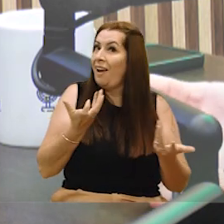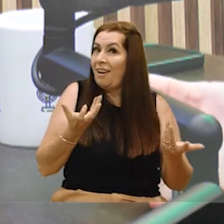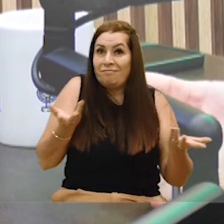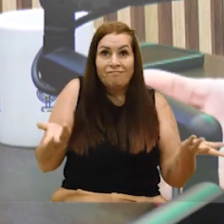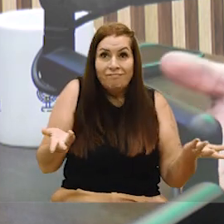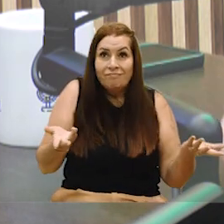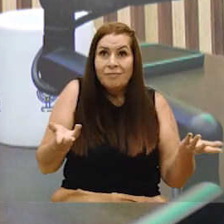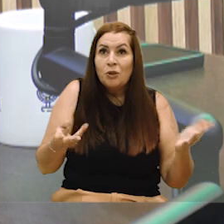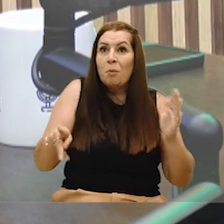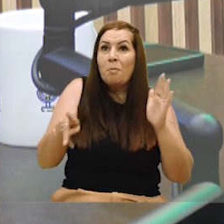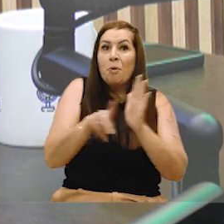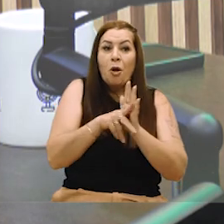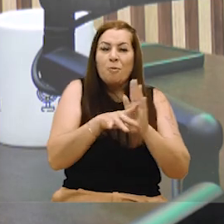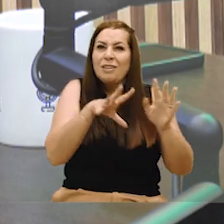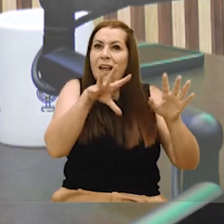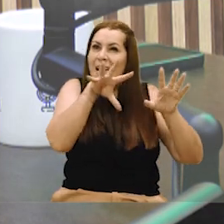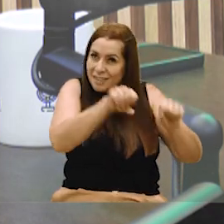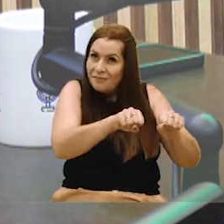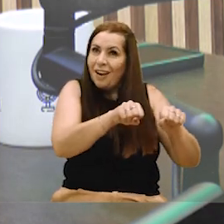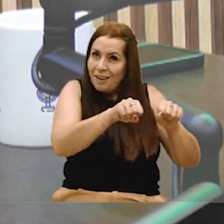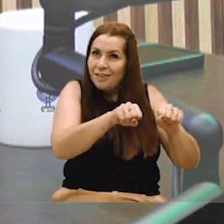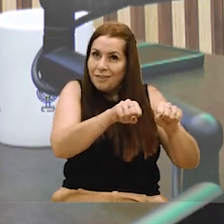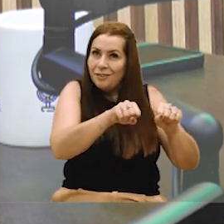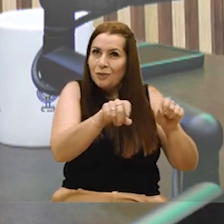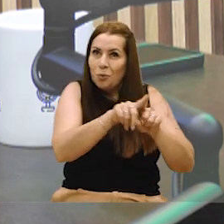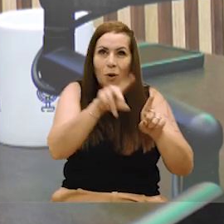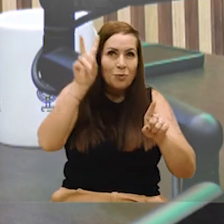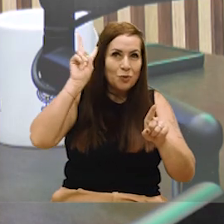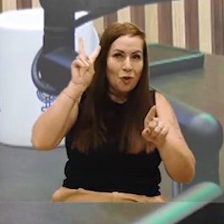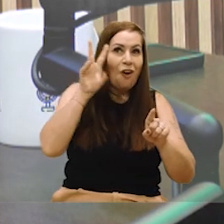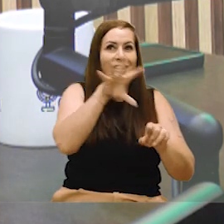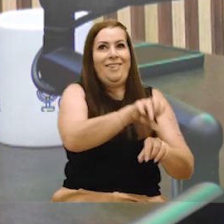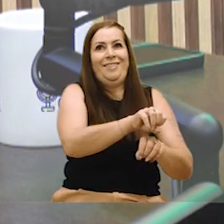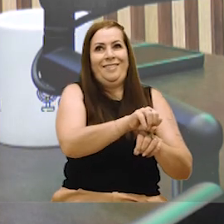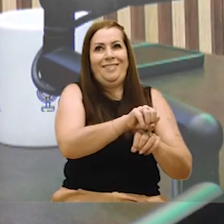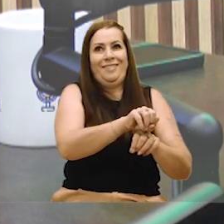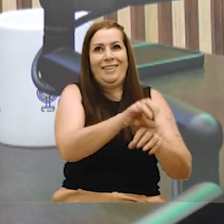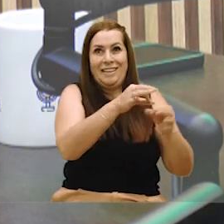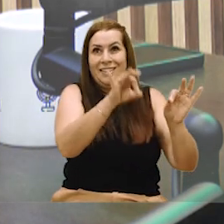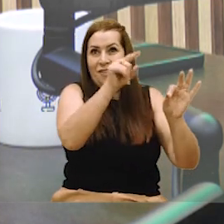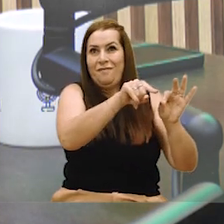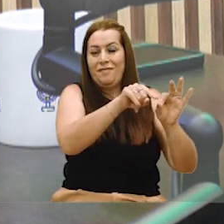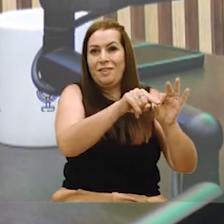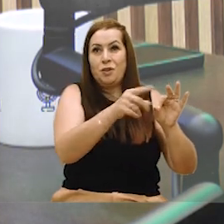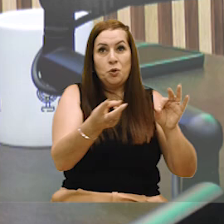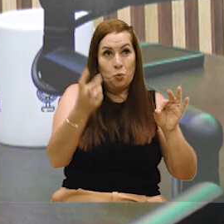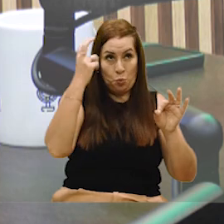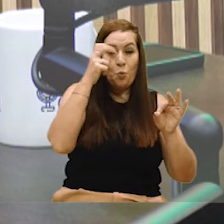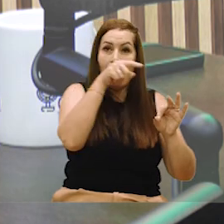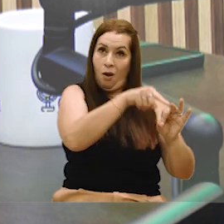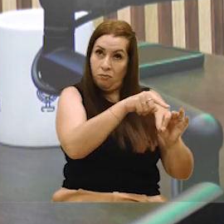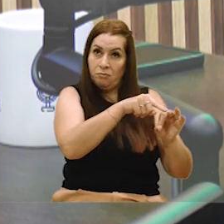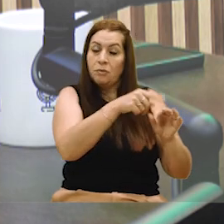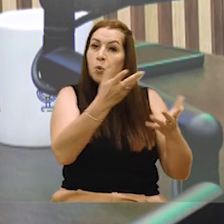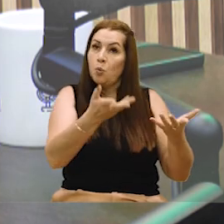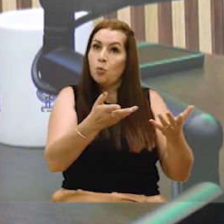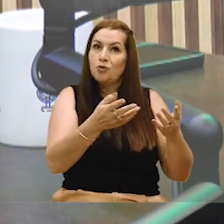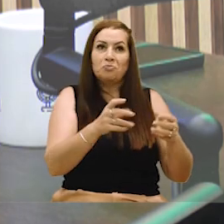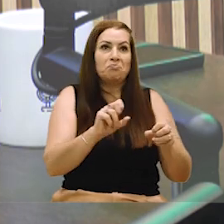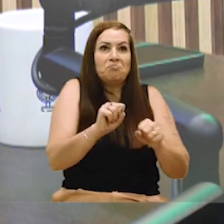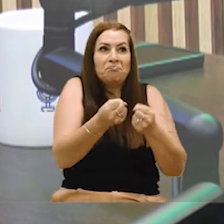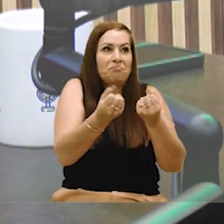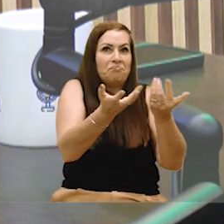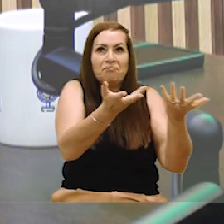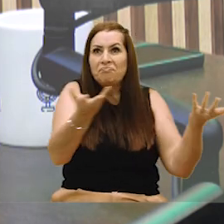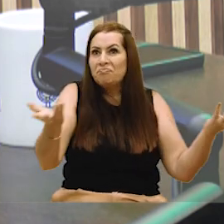quer, hoje é um patrimônio tombado como patrimônio histórico, né? E cultural. Hoje está